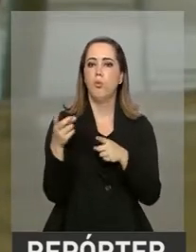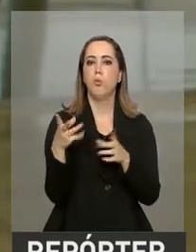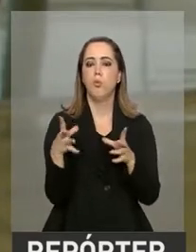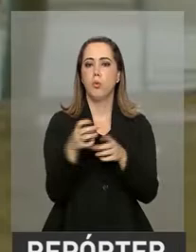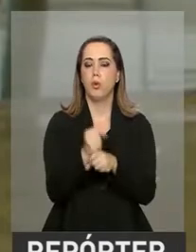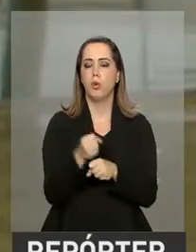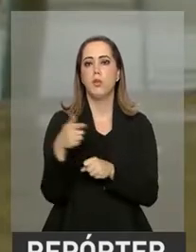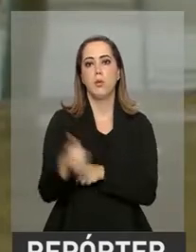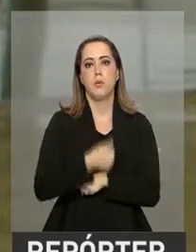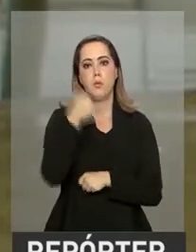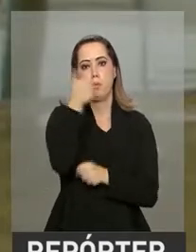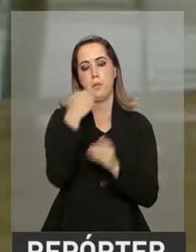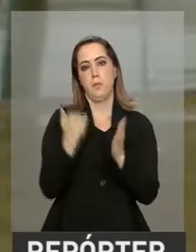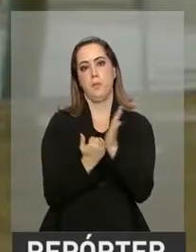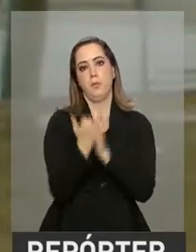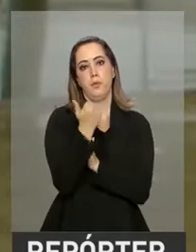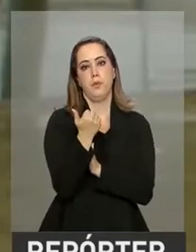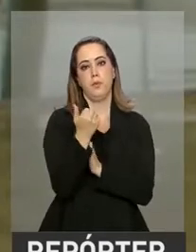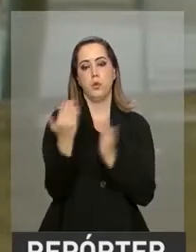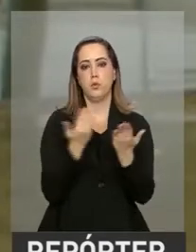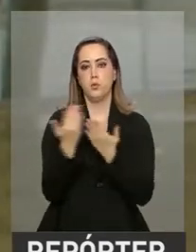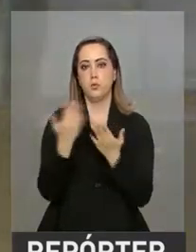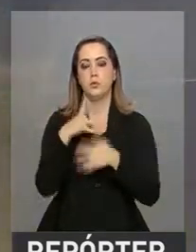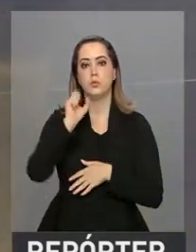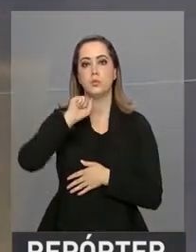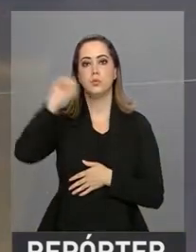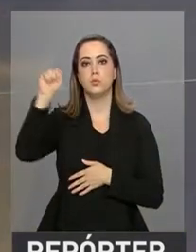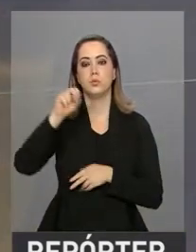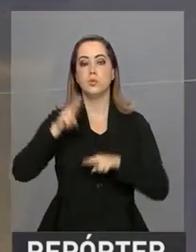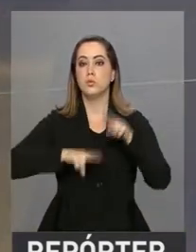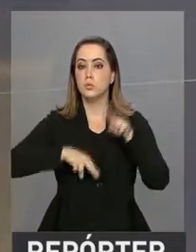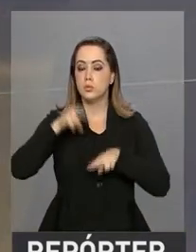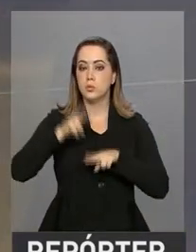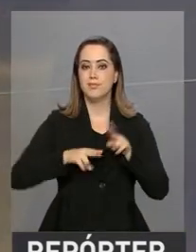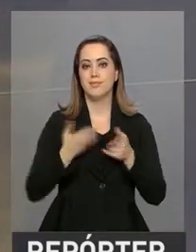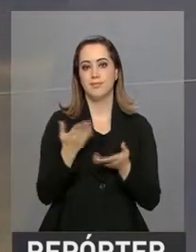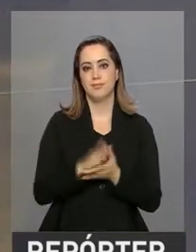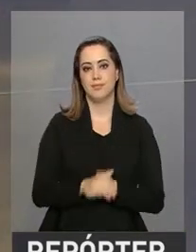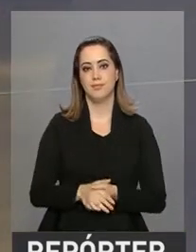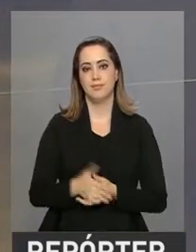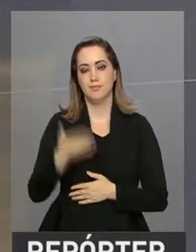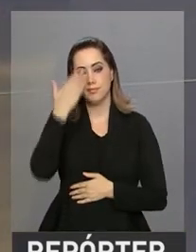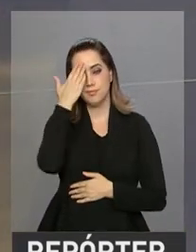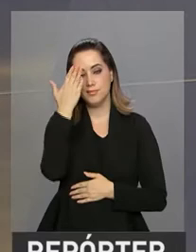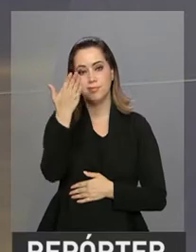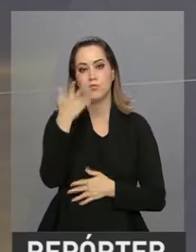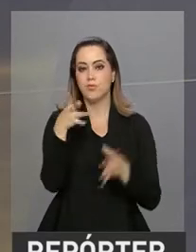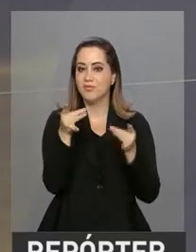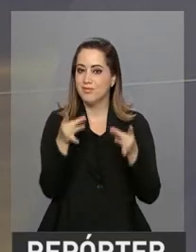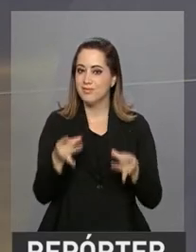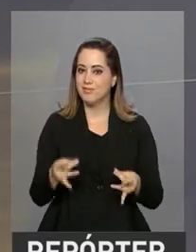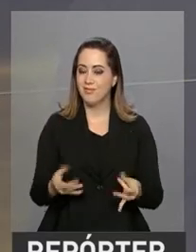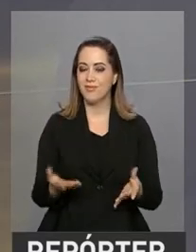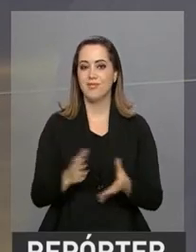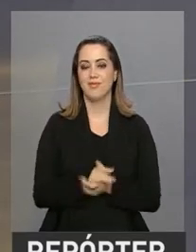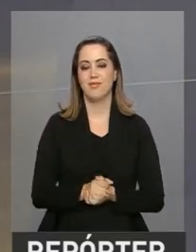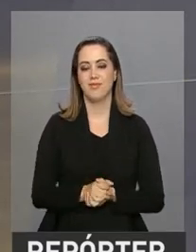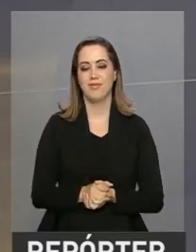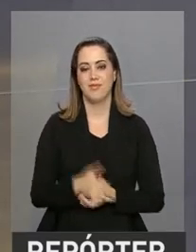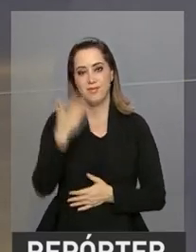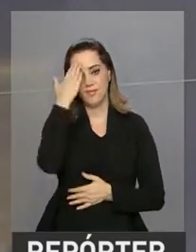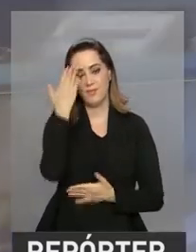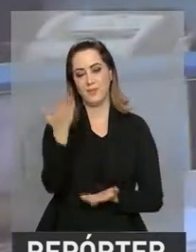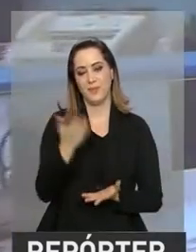petrobras entre abril e junho volto com você no estúdio obrigado paulo por todo esse detalhamento e preciso